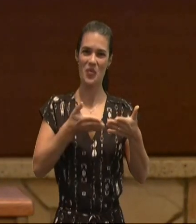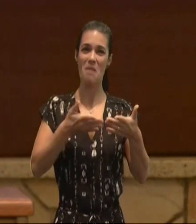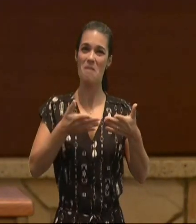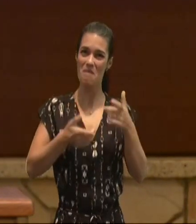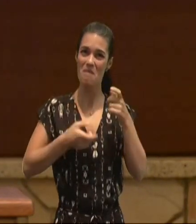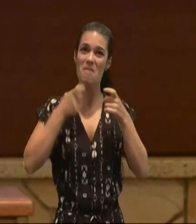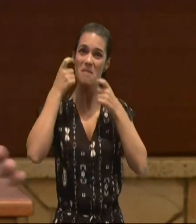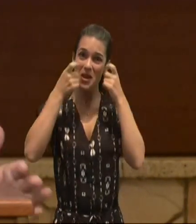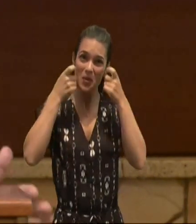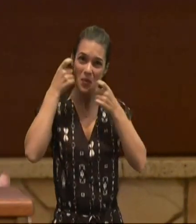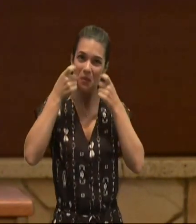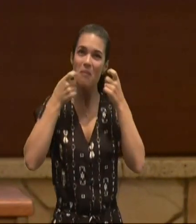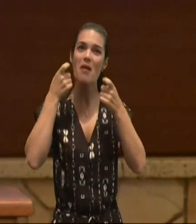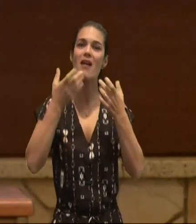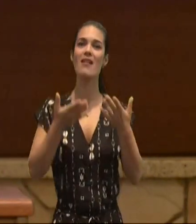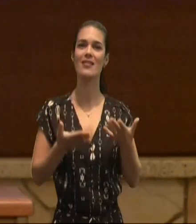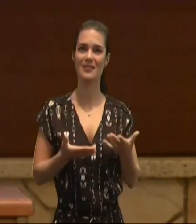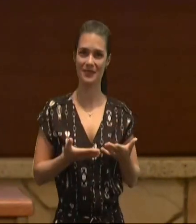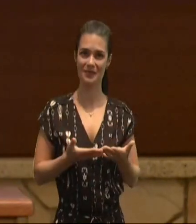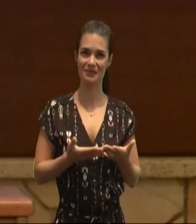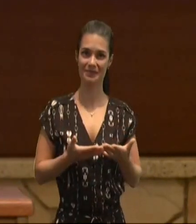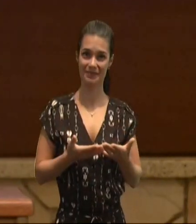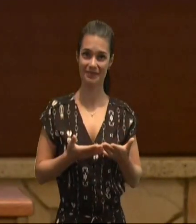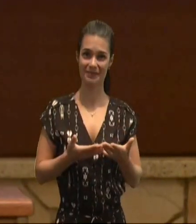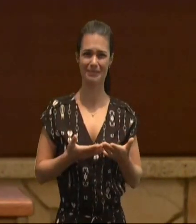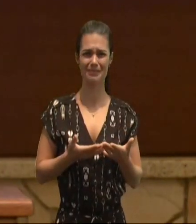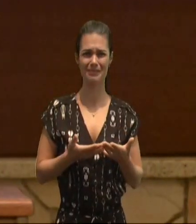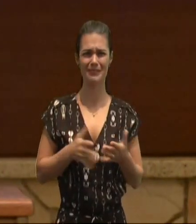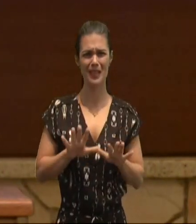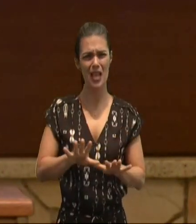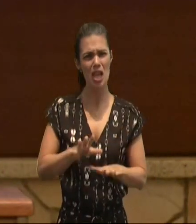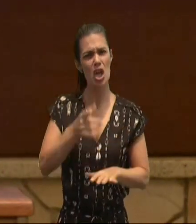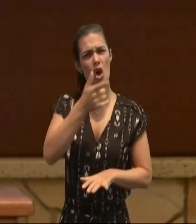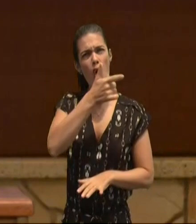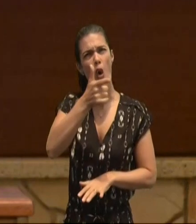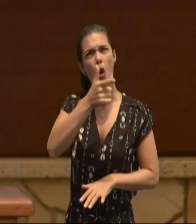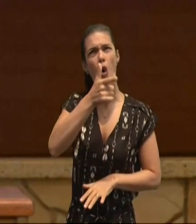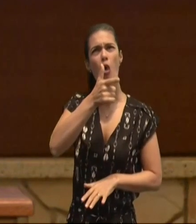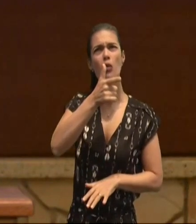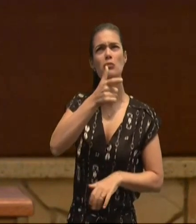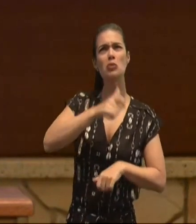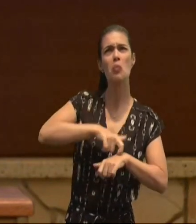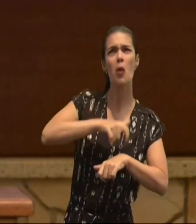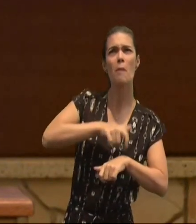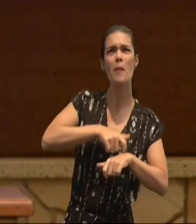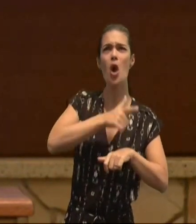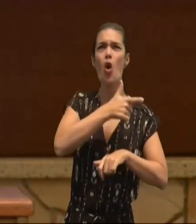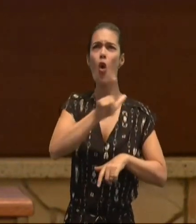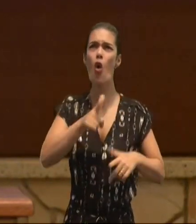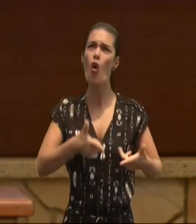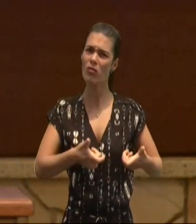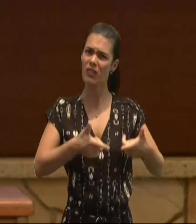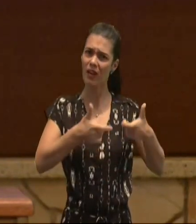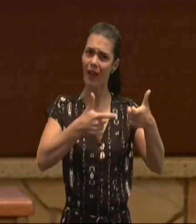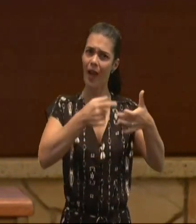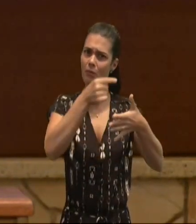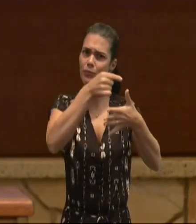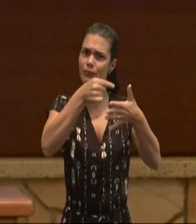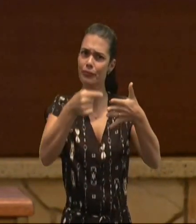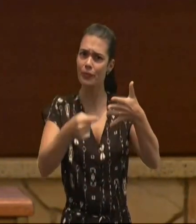Quando nós lemos a história anterior, quando lemos as histórias dos conflitos existentes, que foram inúmeros